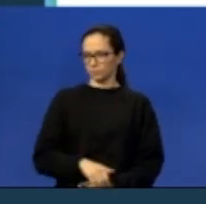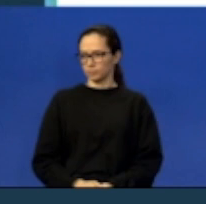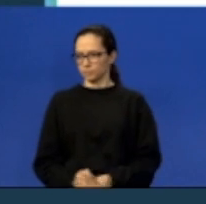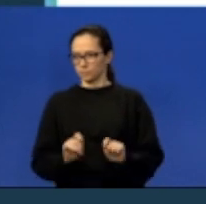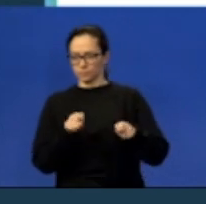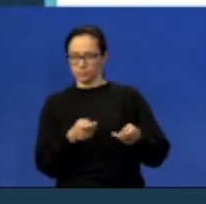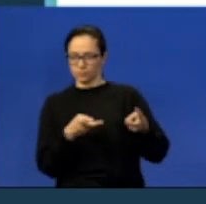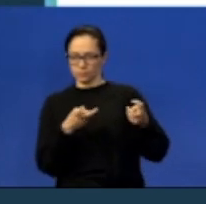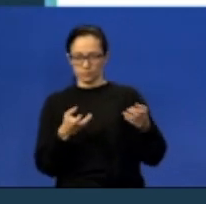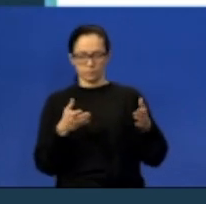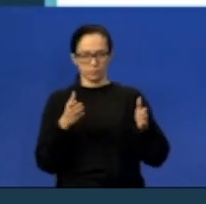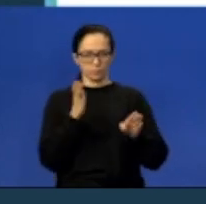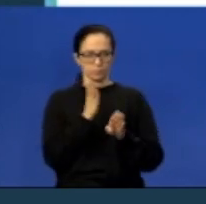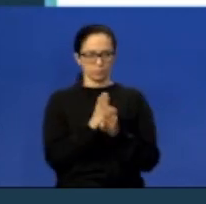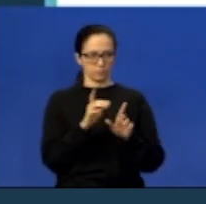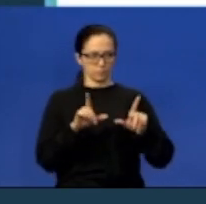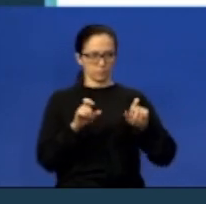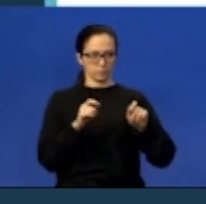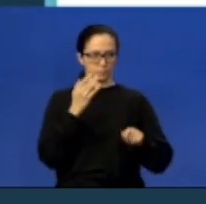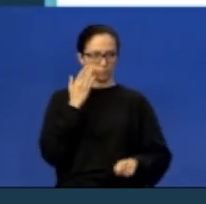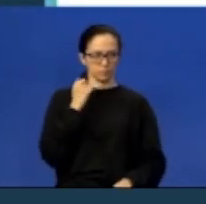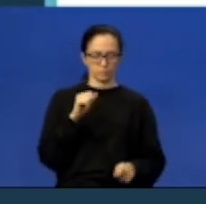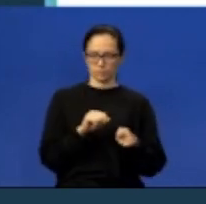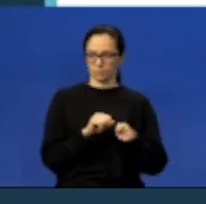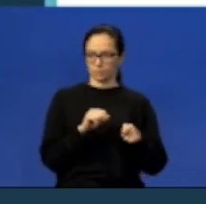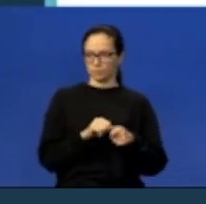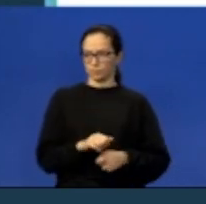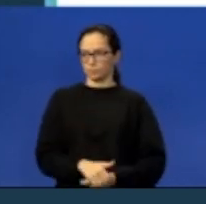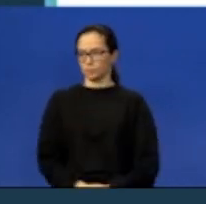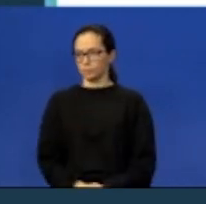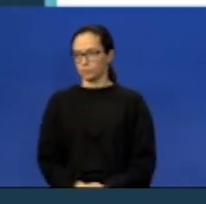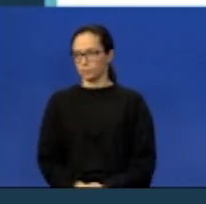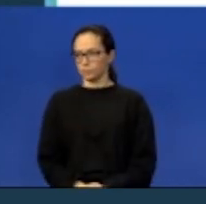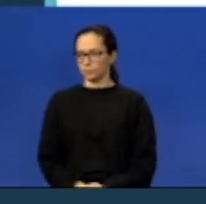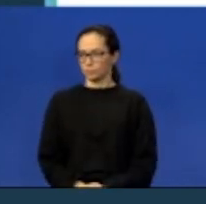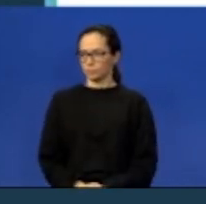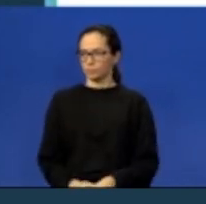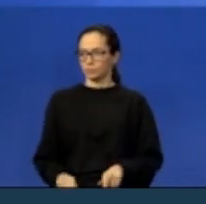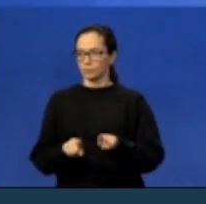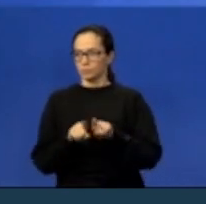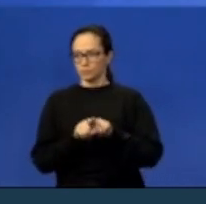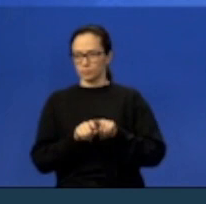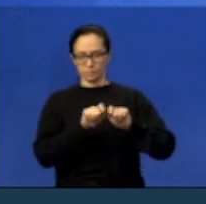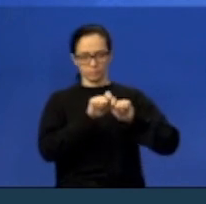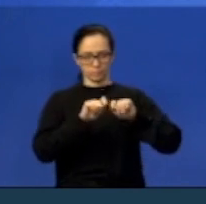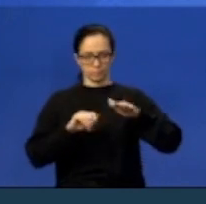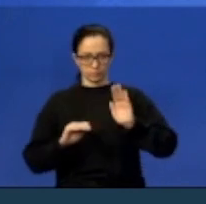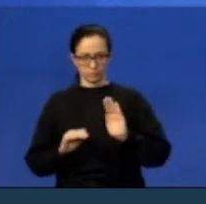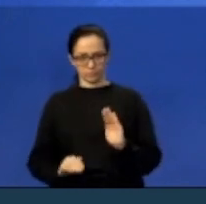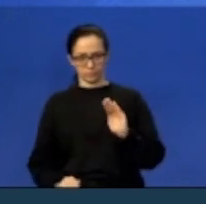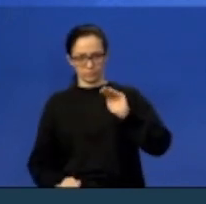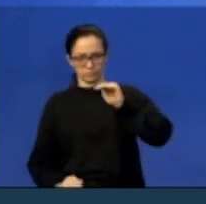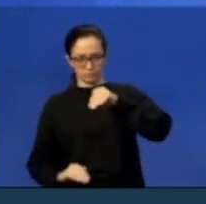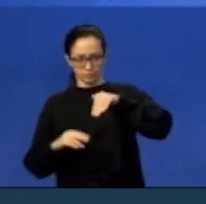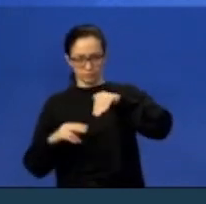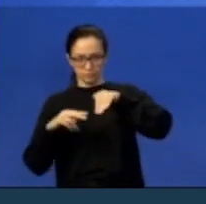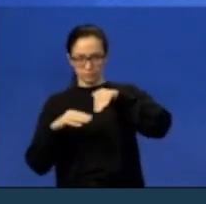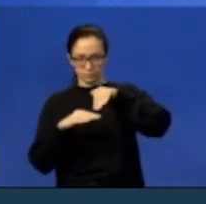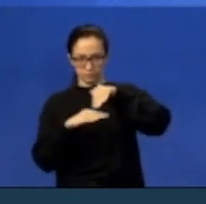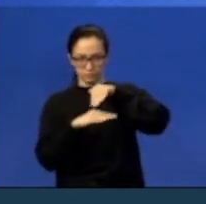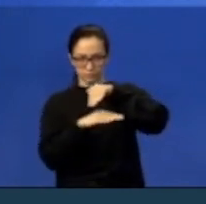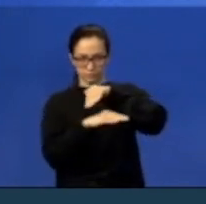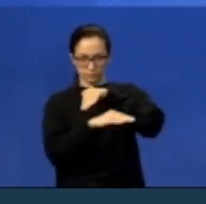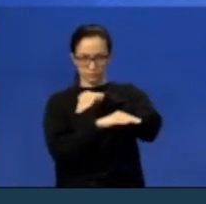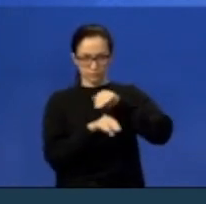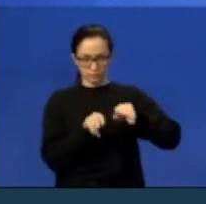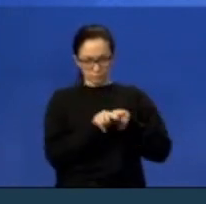que esse exame ele seja realizado. A tomografia computadorizada, da mesma forma que a radiografia e